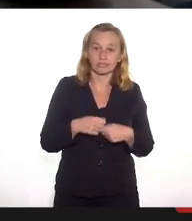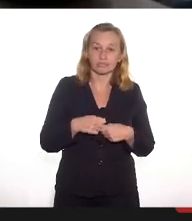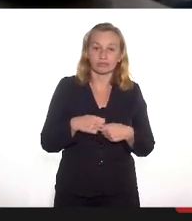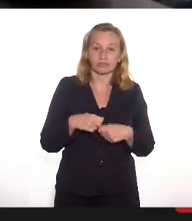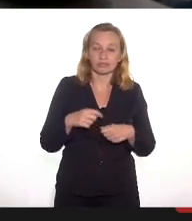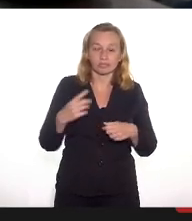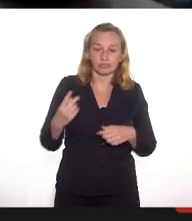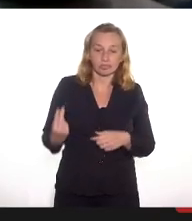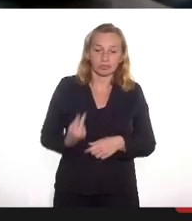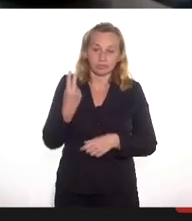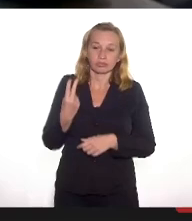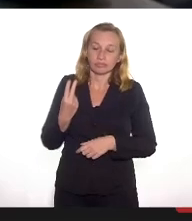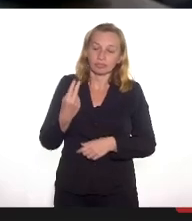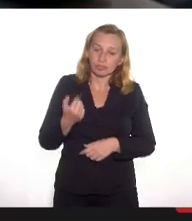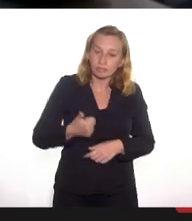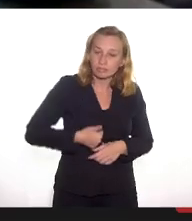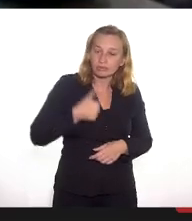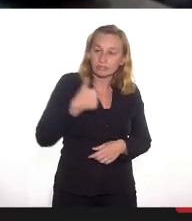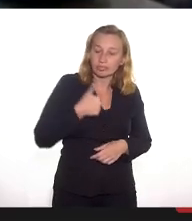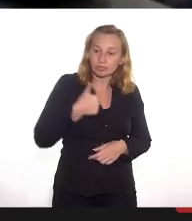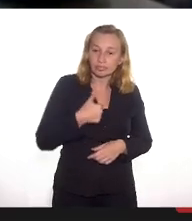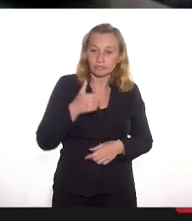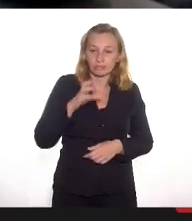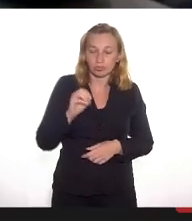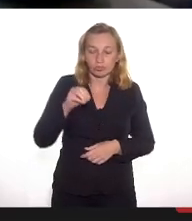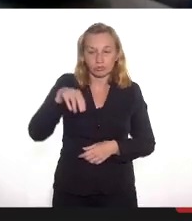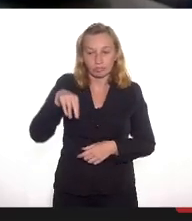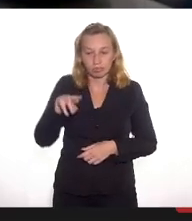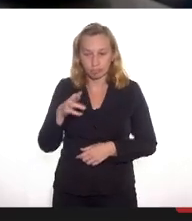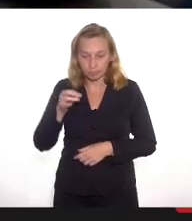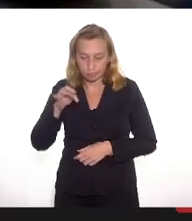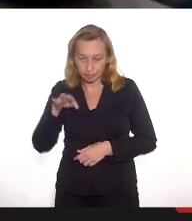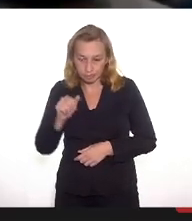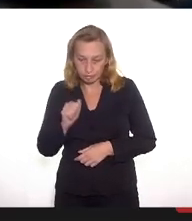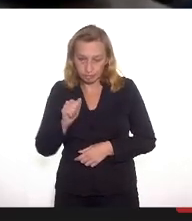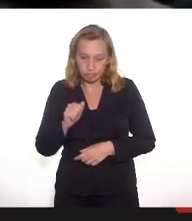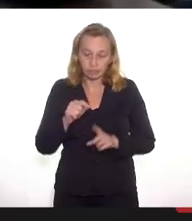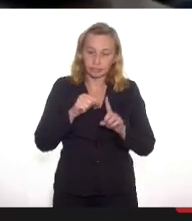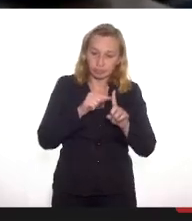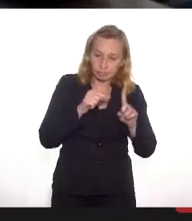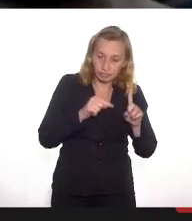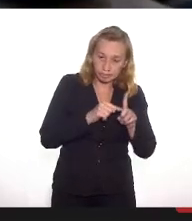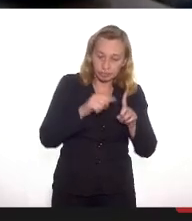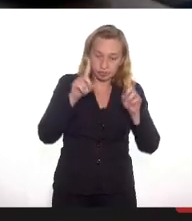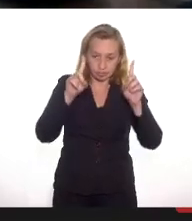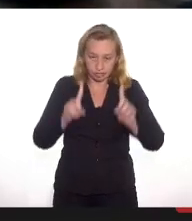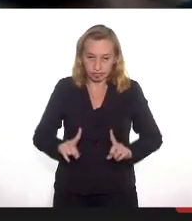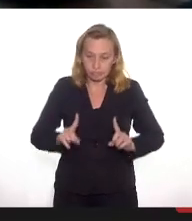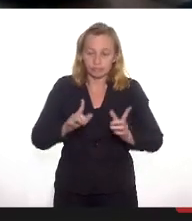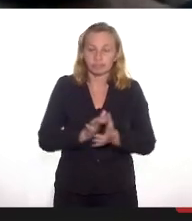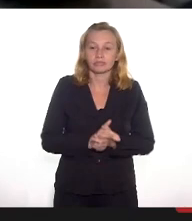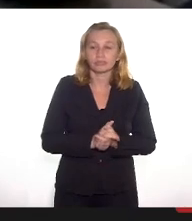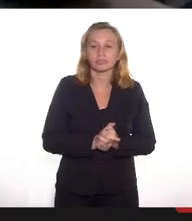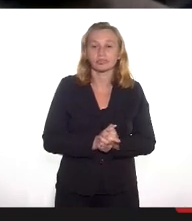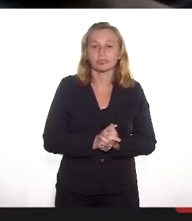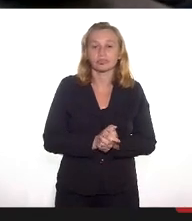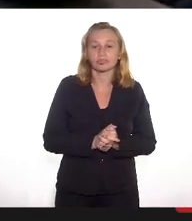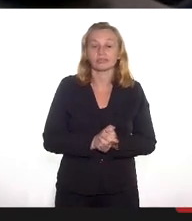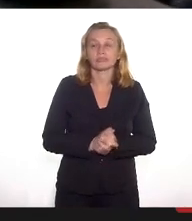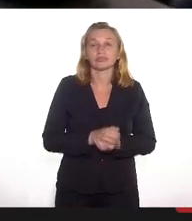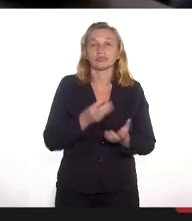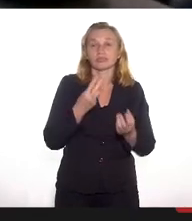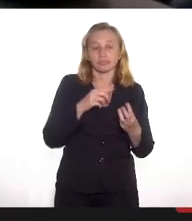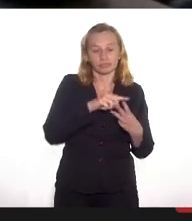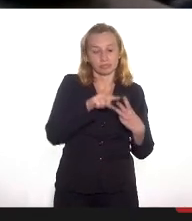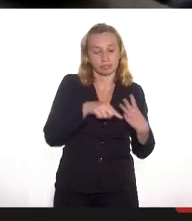priorizar primeiro terminar a forma umidade deficiência permanente e gestantes e puérperas tô com novidades eram é